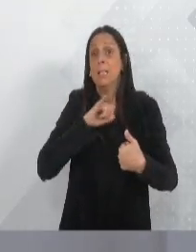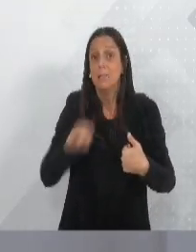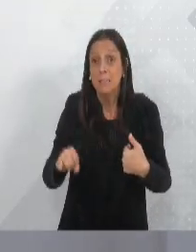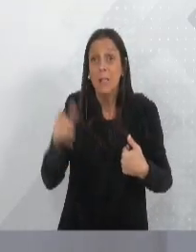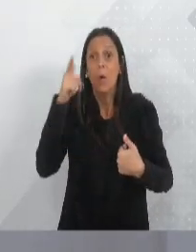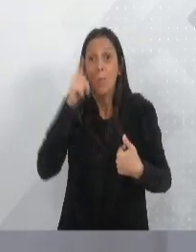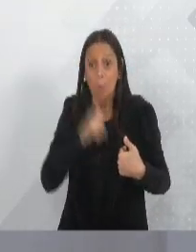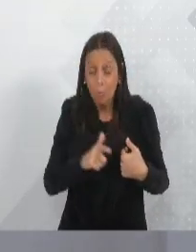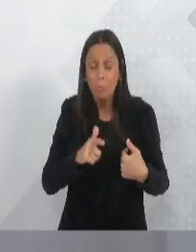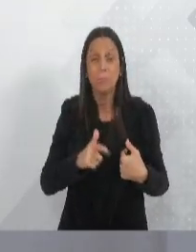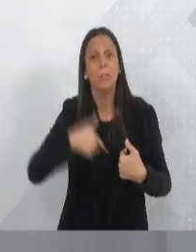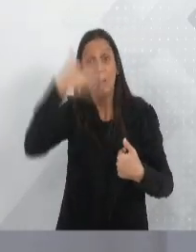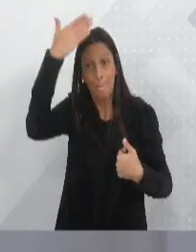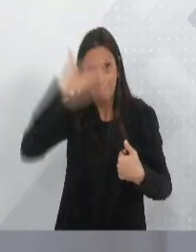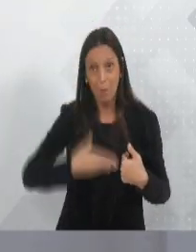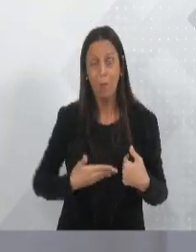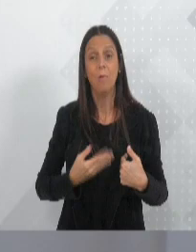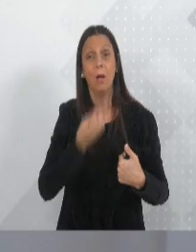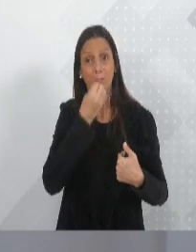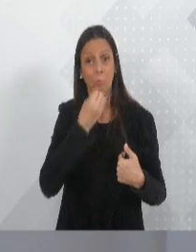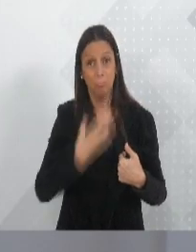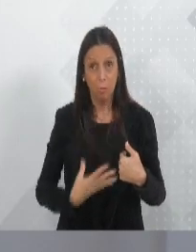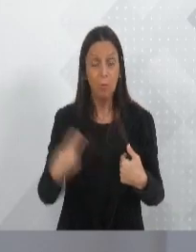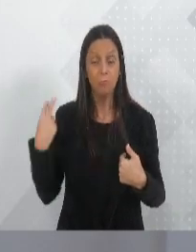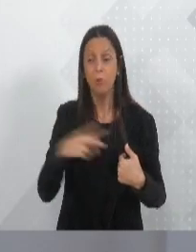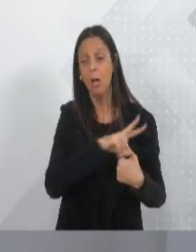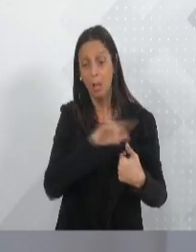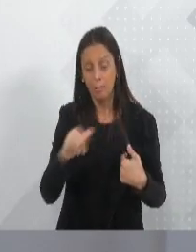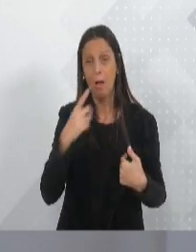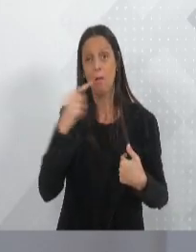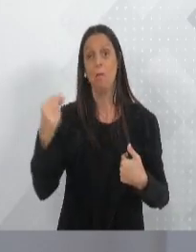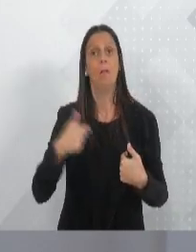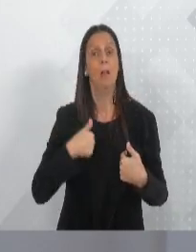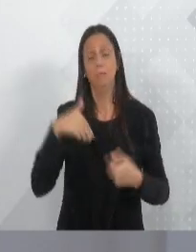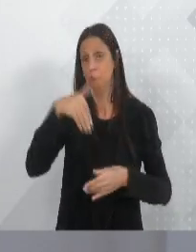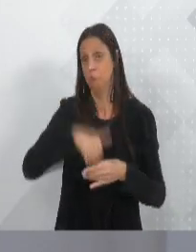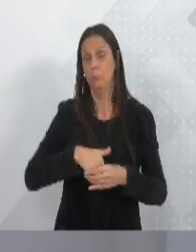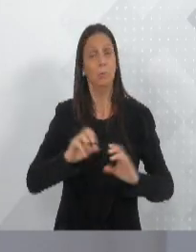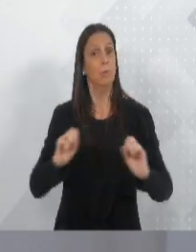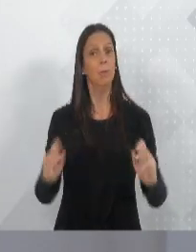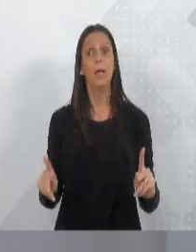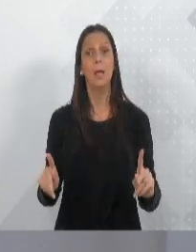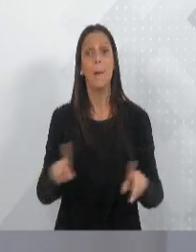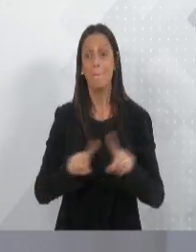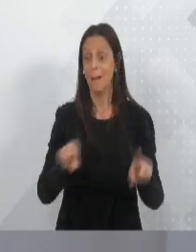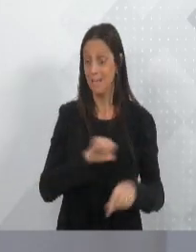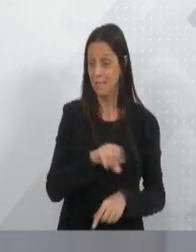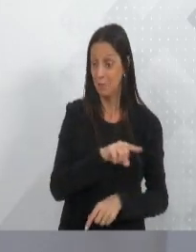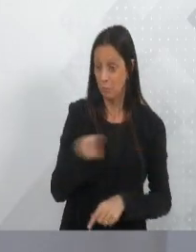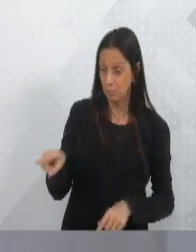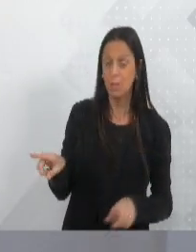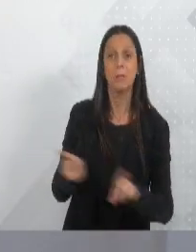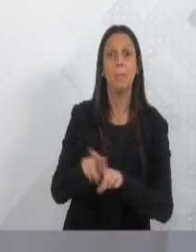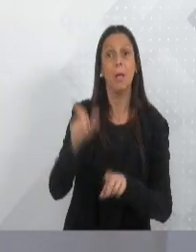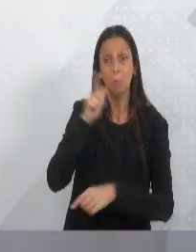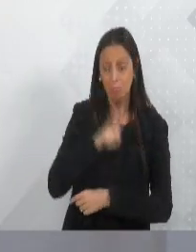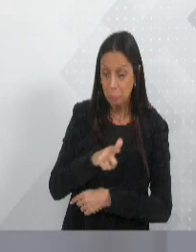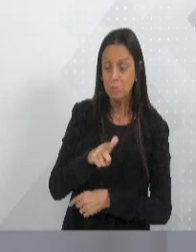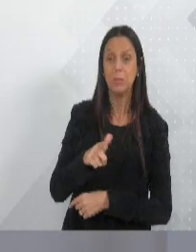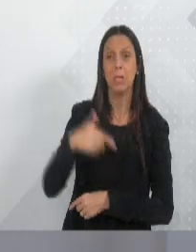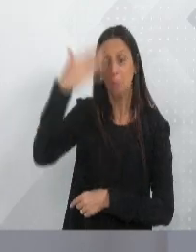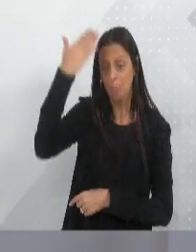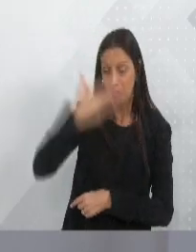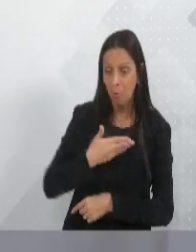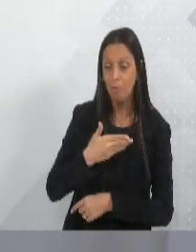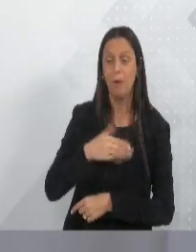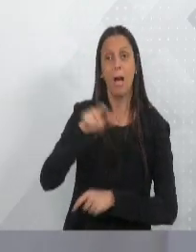convincente se eu for convincente eles vão votar em mim tá e se vossas excelências foram convincentes também vão votar nelas e Graças